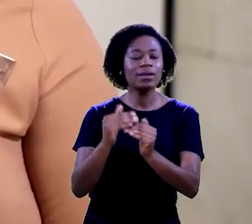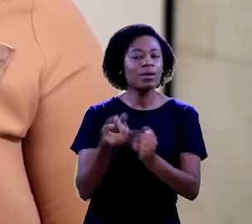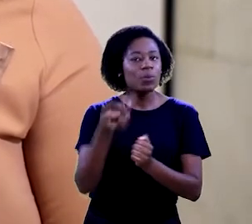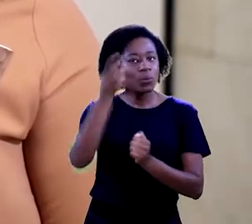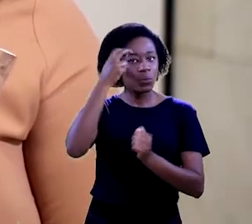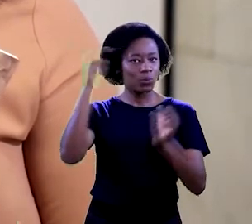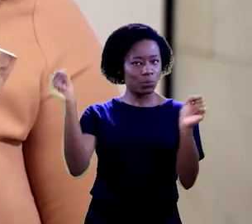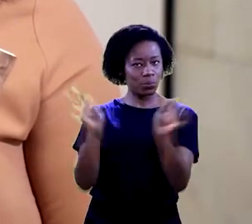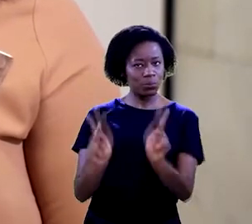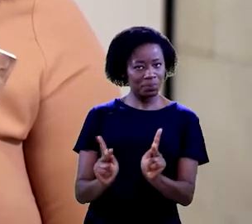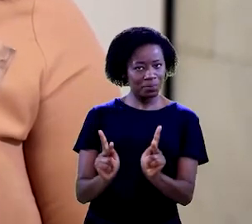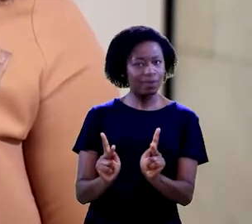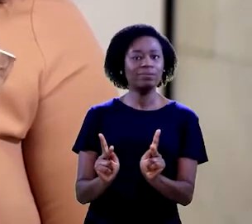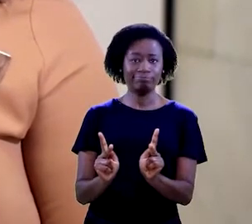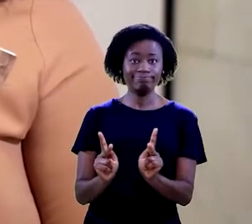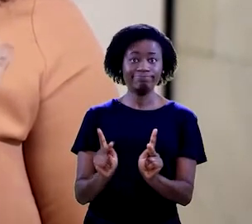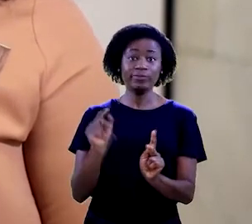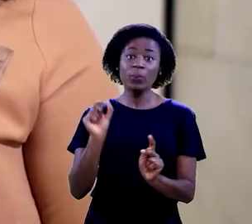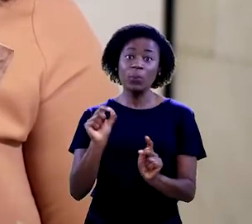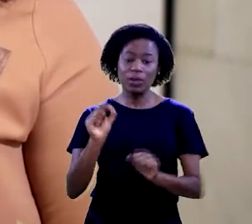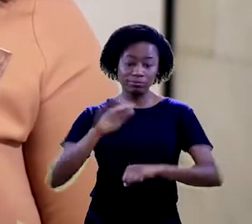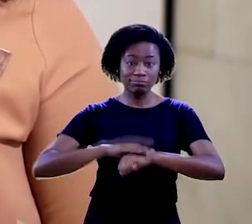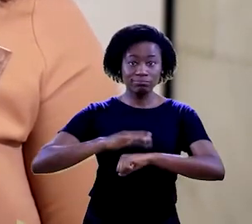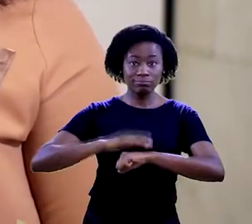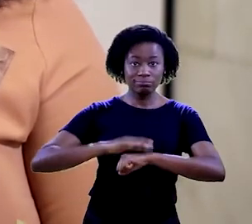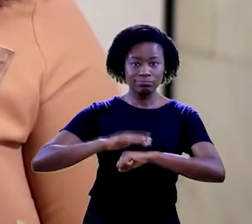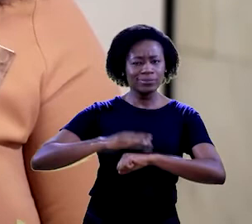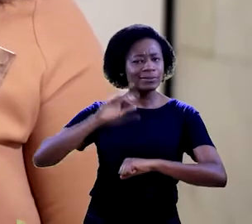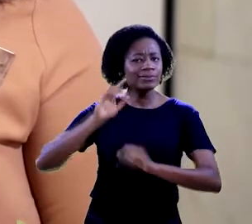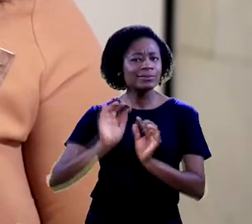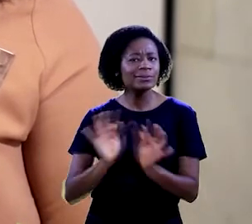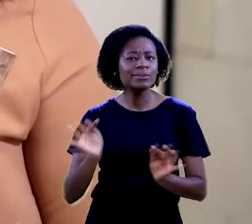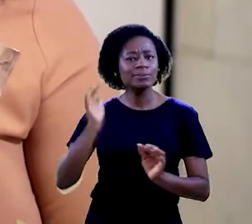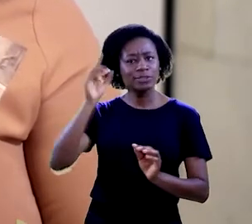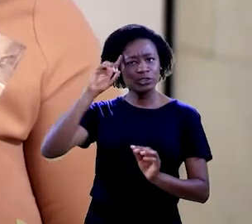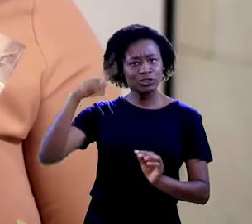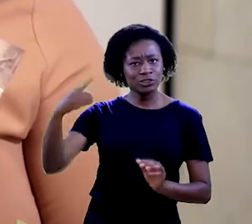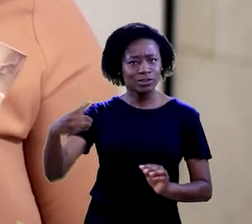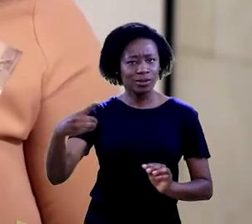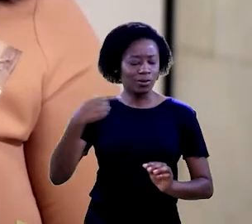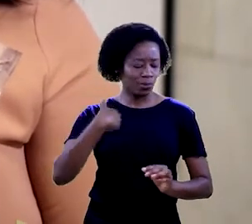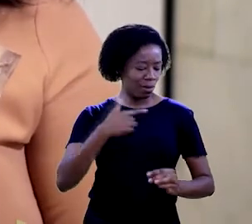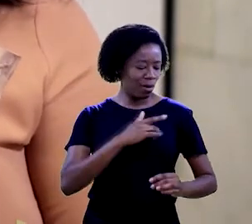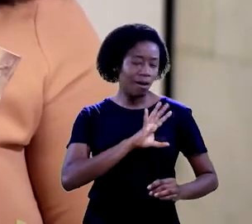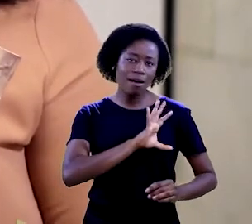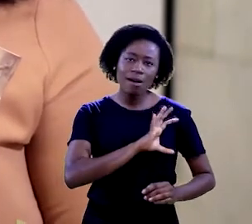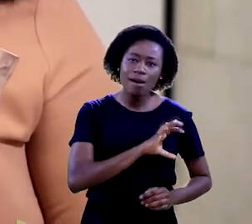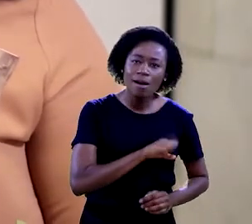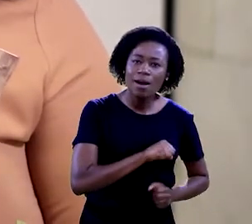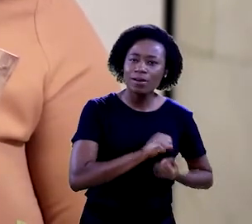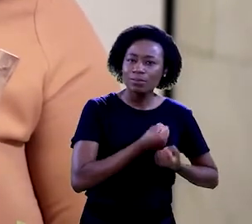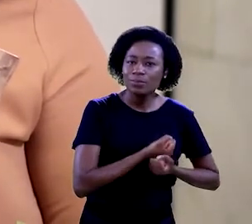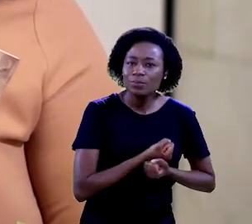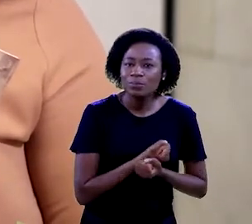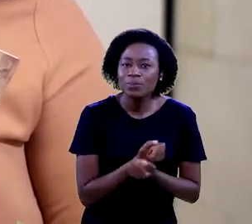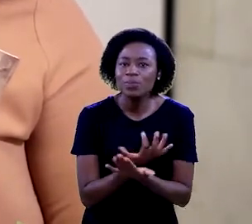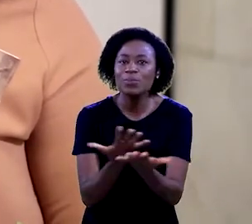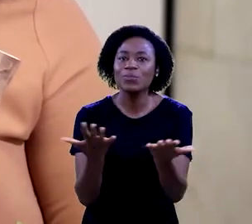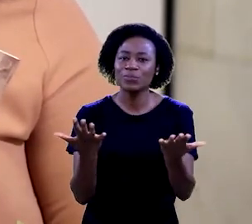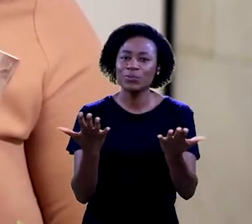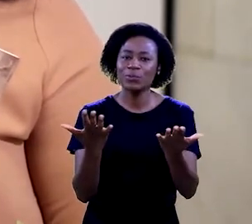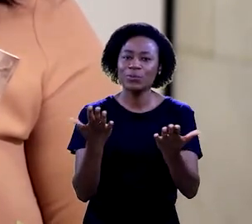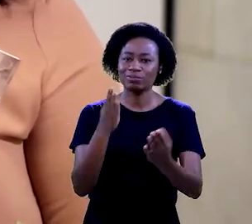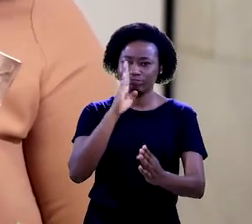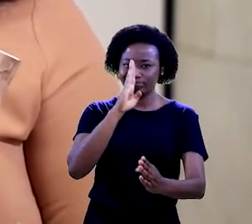paz advém de um ato cotidiano da nossa vontade, de um amor ativo na direção